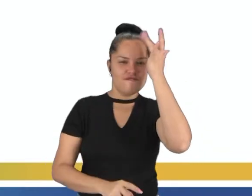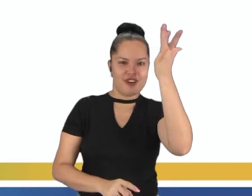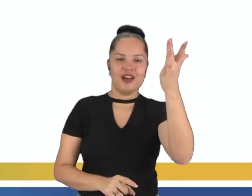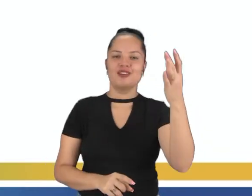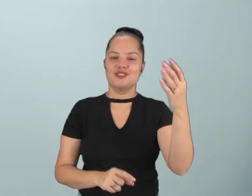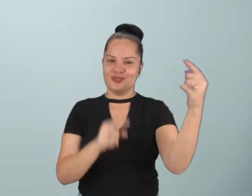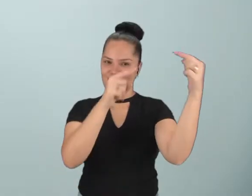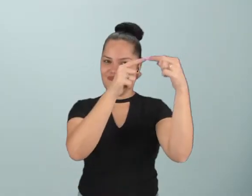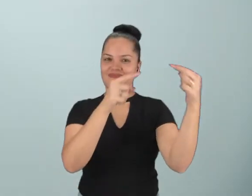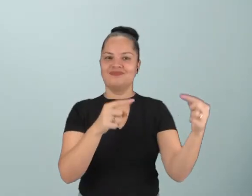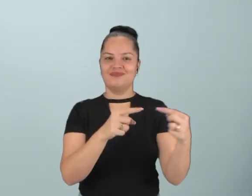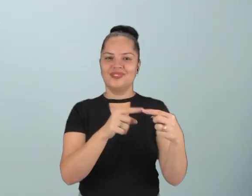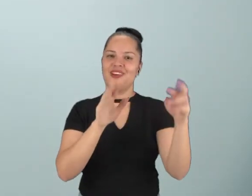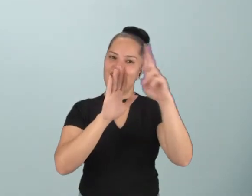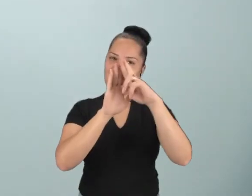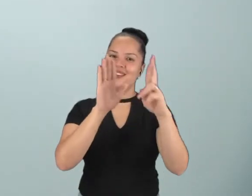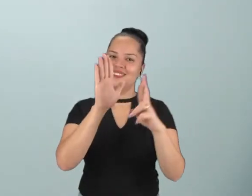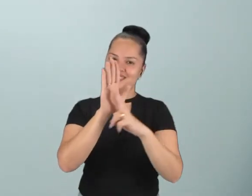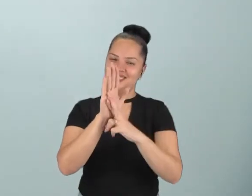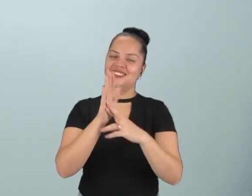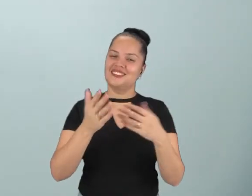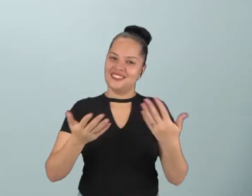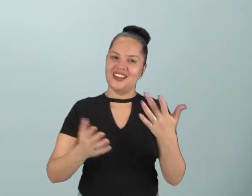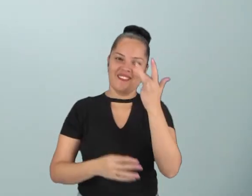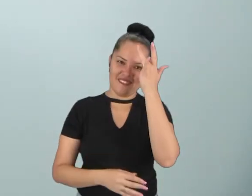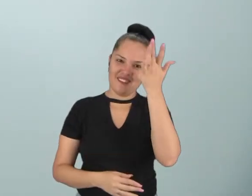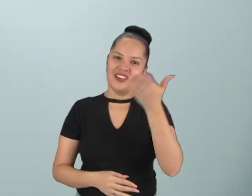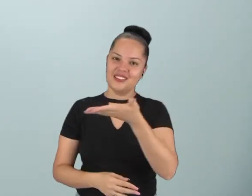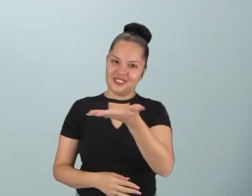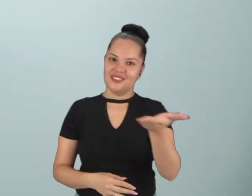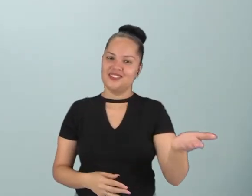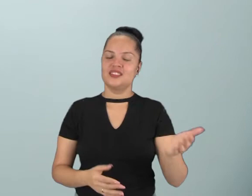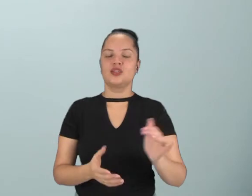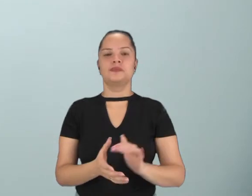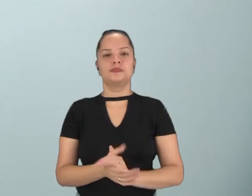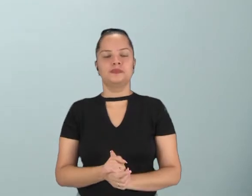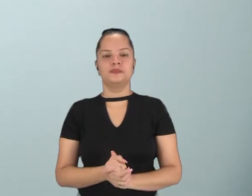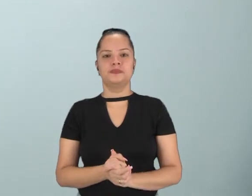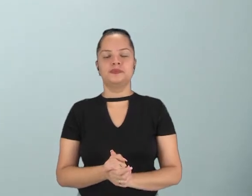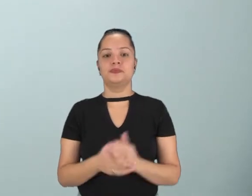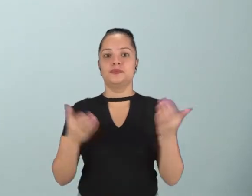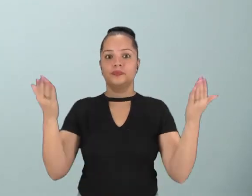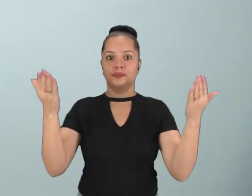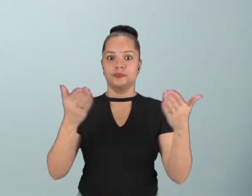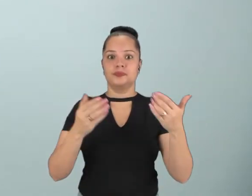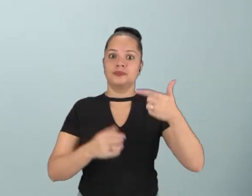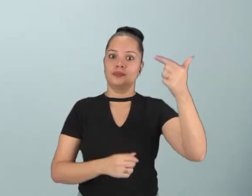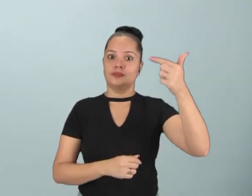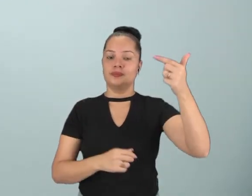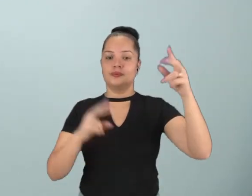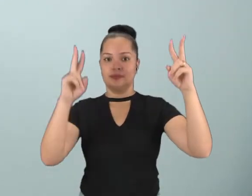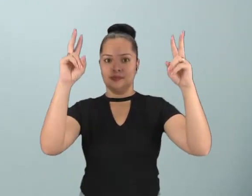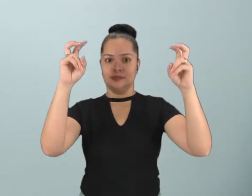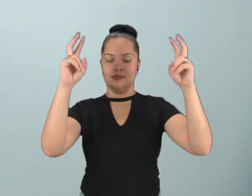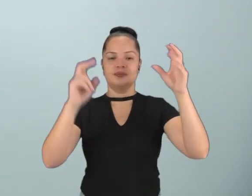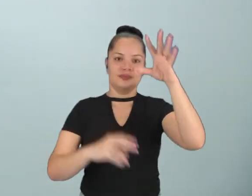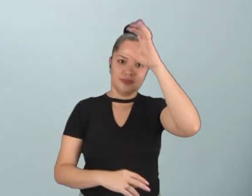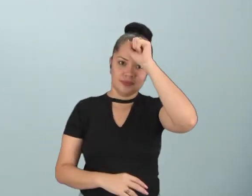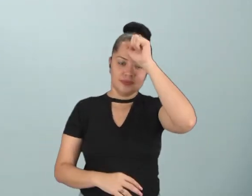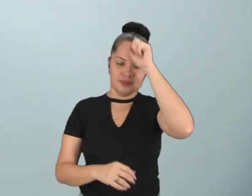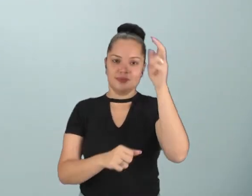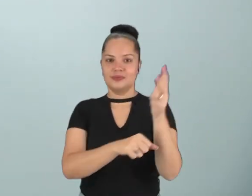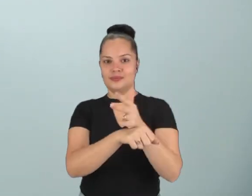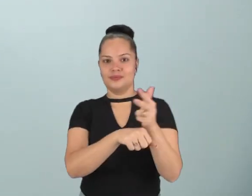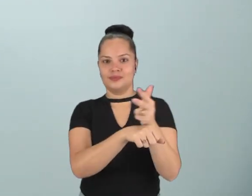ok? Espero que tenha sido tranquilo aí para vocês. Vamos passar agora para o nosso segundo conteúdo que nós aprendemos aqui nas nossas